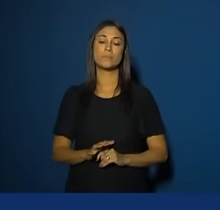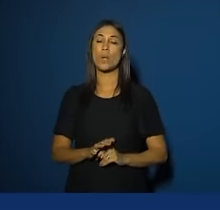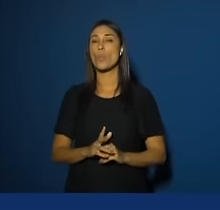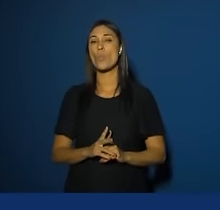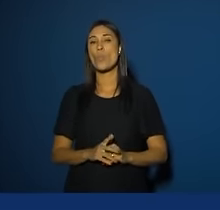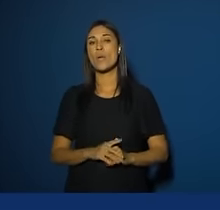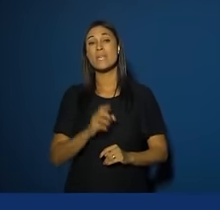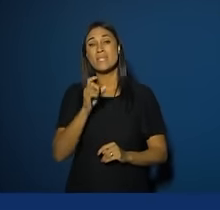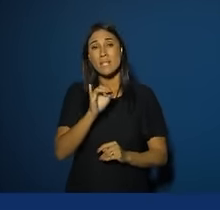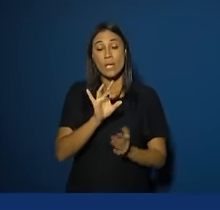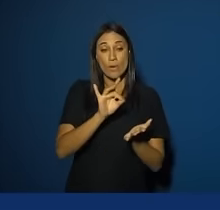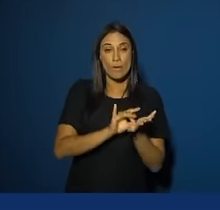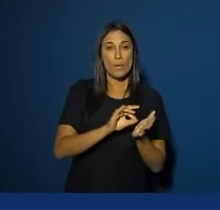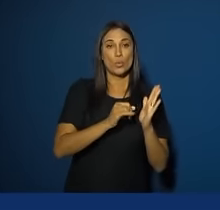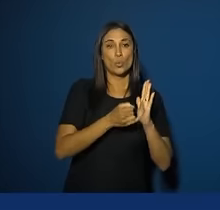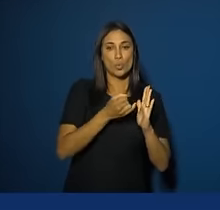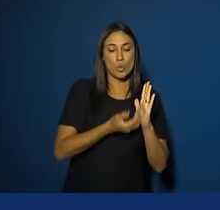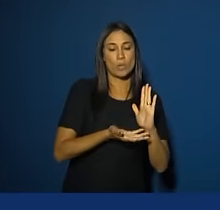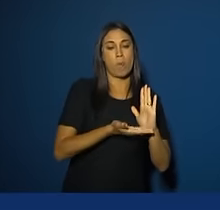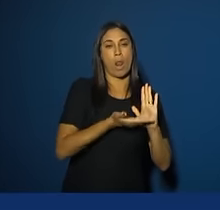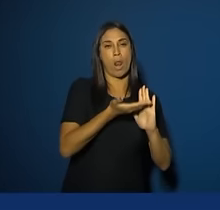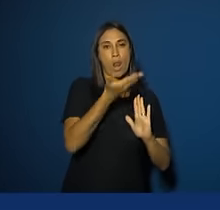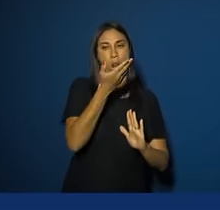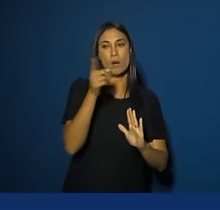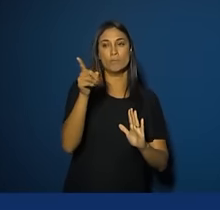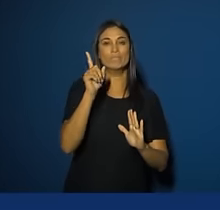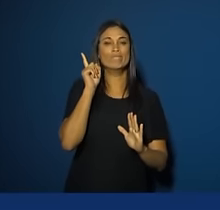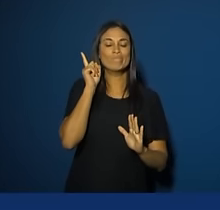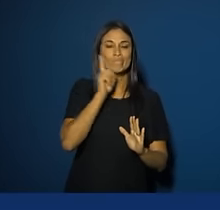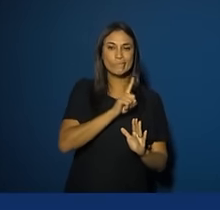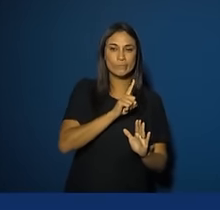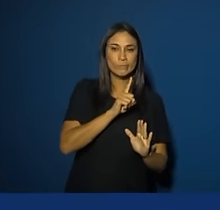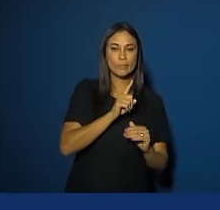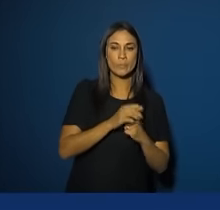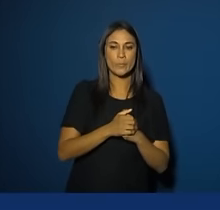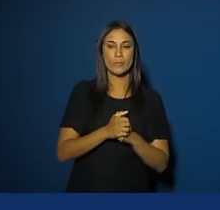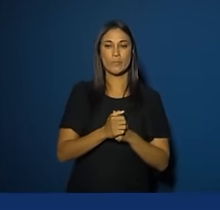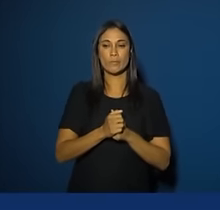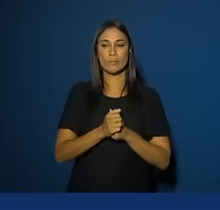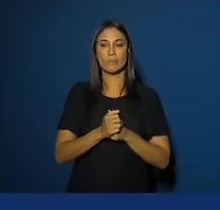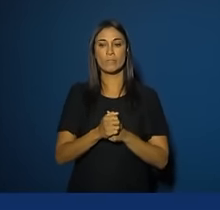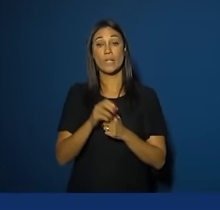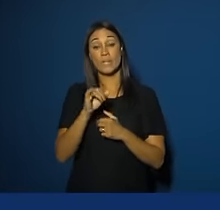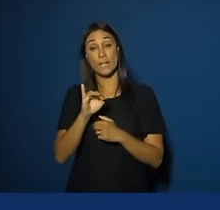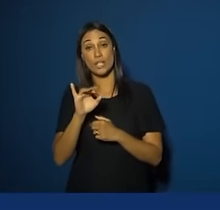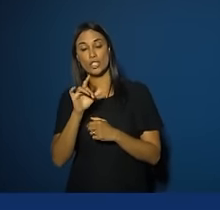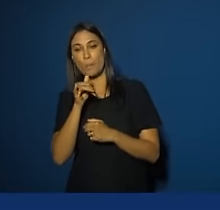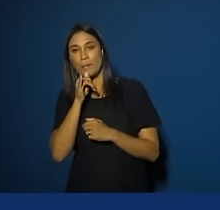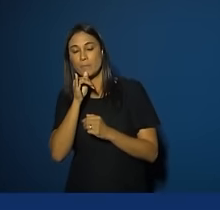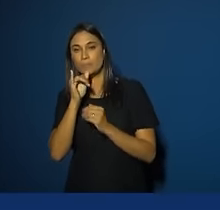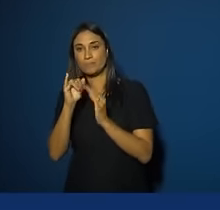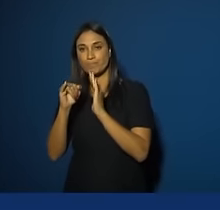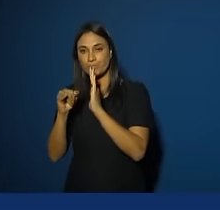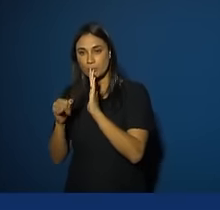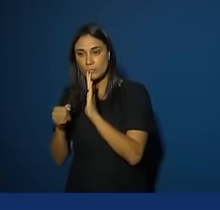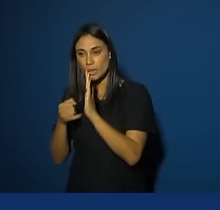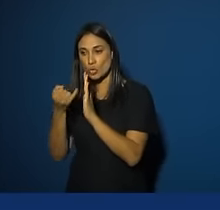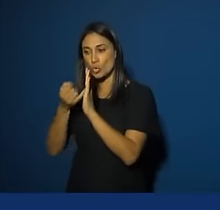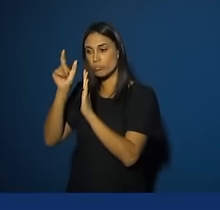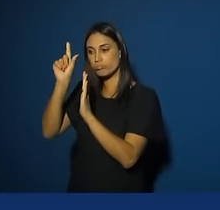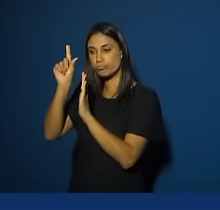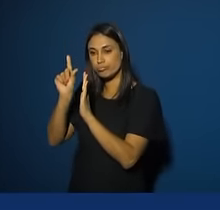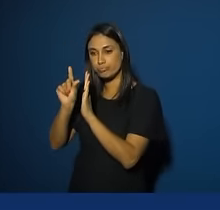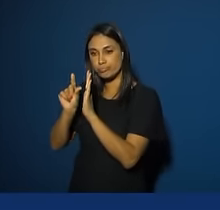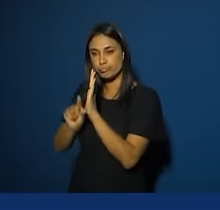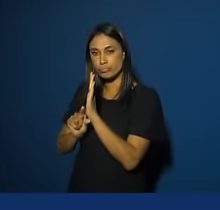é, se de fato a inflação dá um repique nos Estados Unidos e aí a gente perde essa narrativa da desinflação,